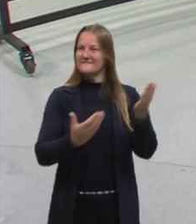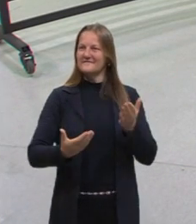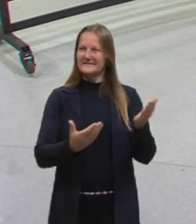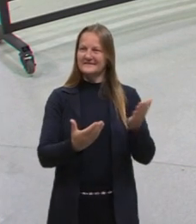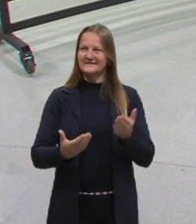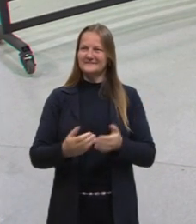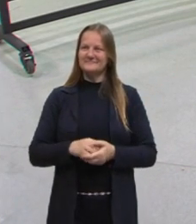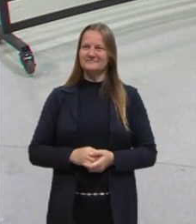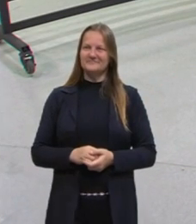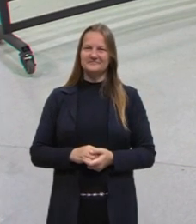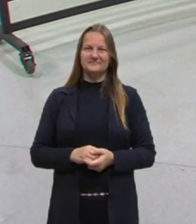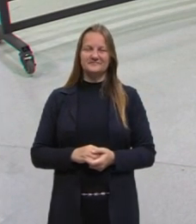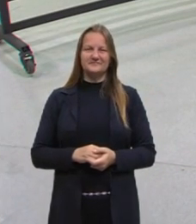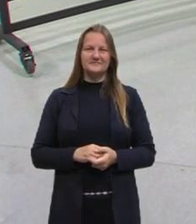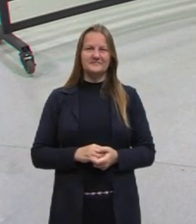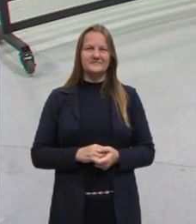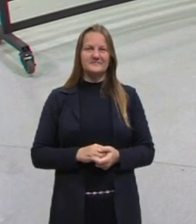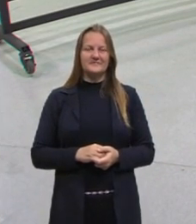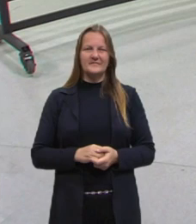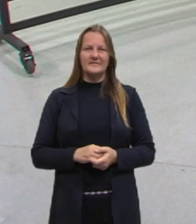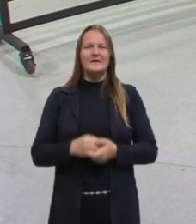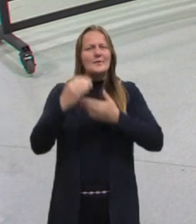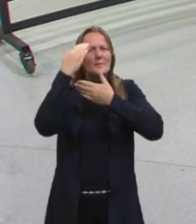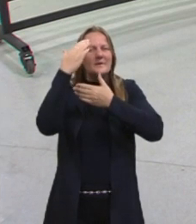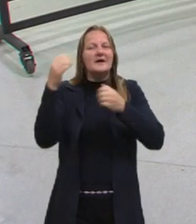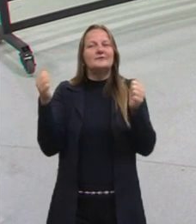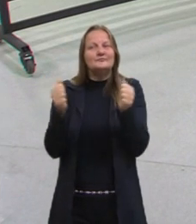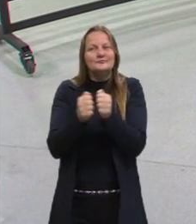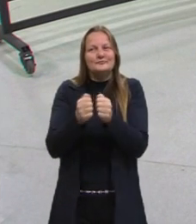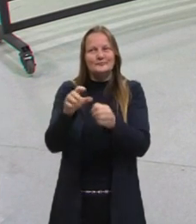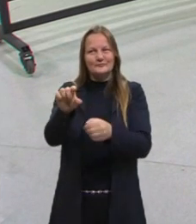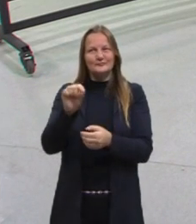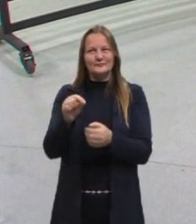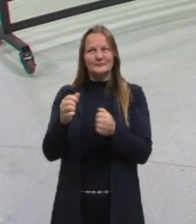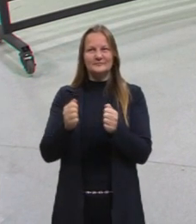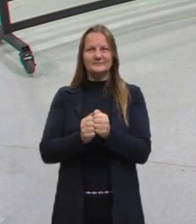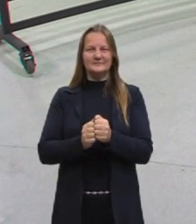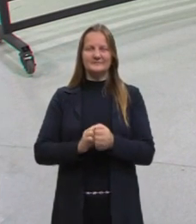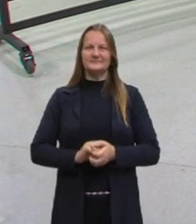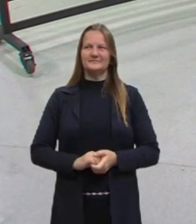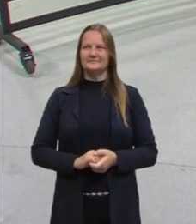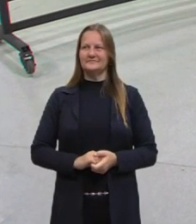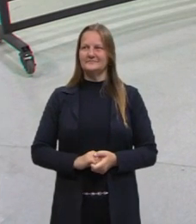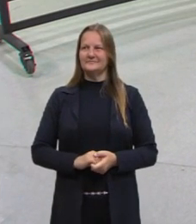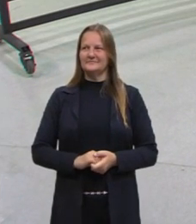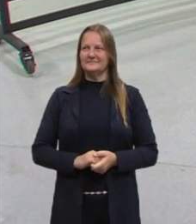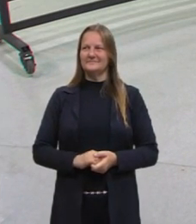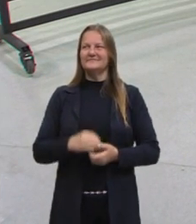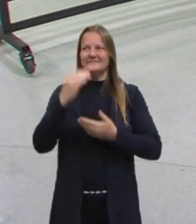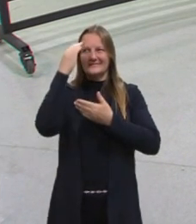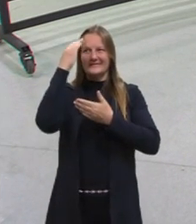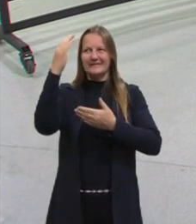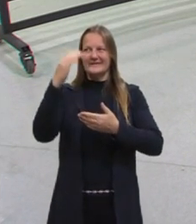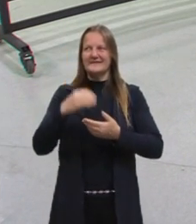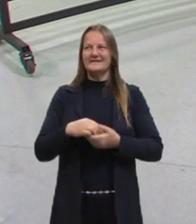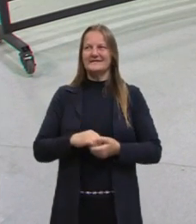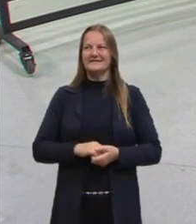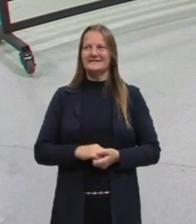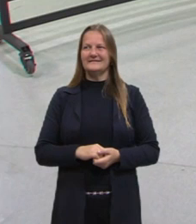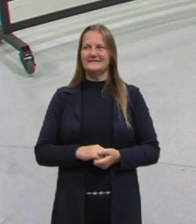ao nosso programa muito obrigada por ter aceitado o convite muito obrigada eu